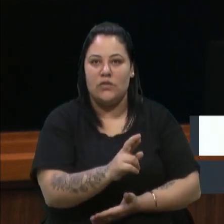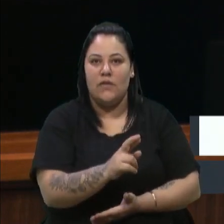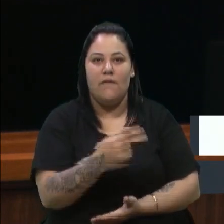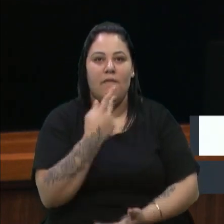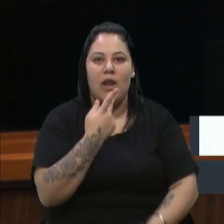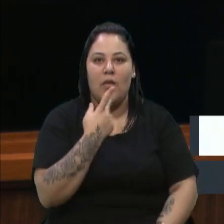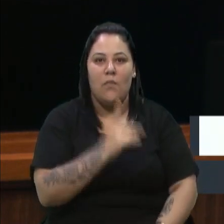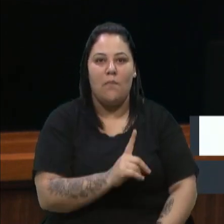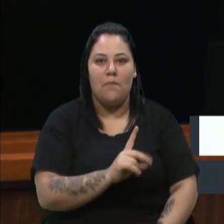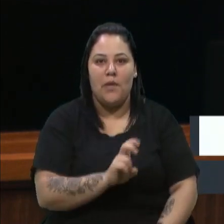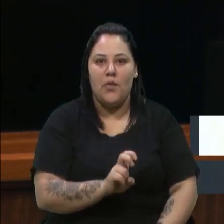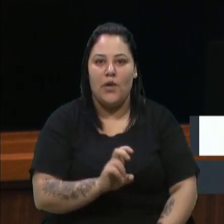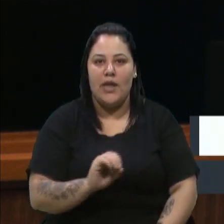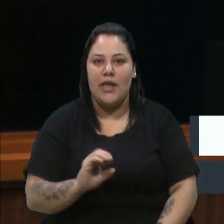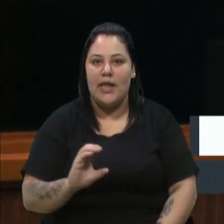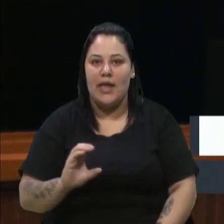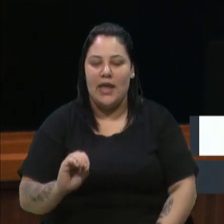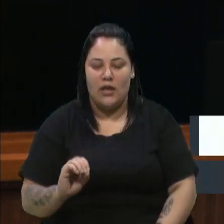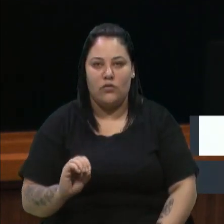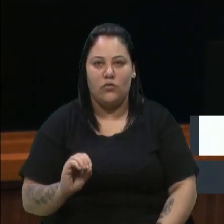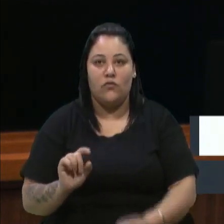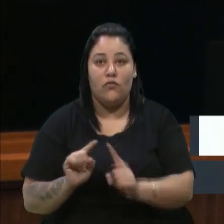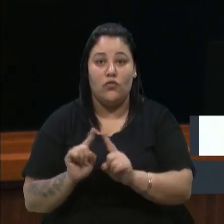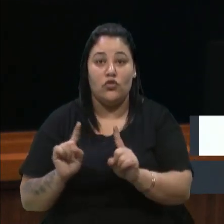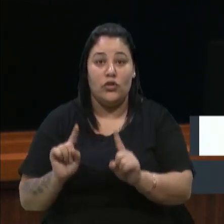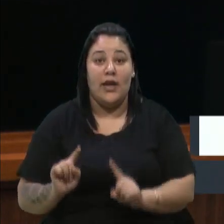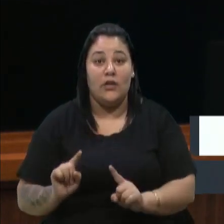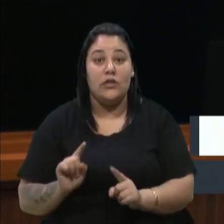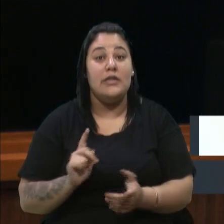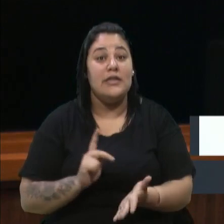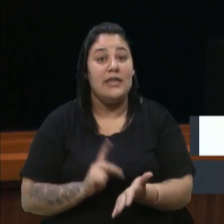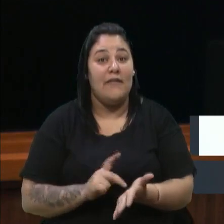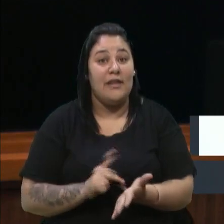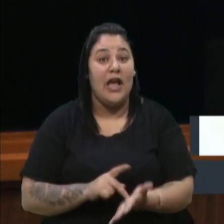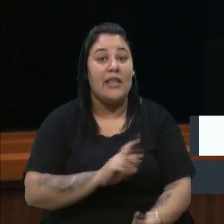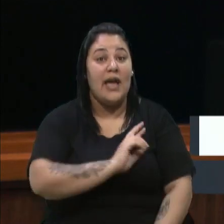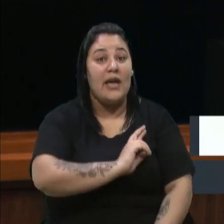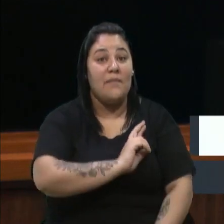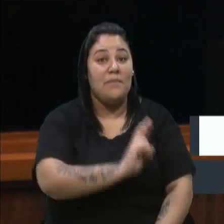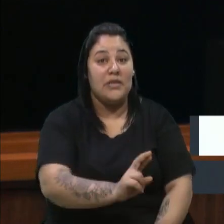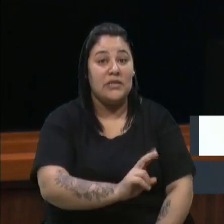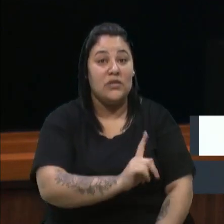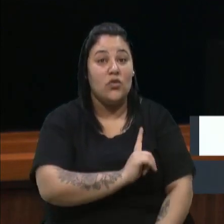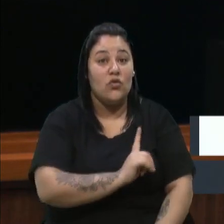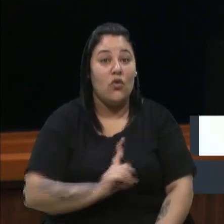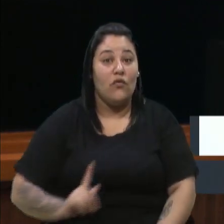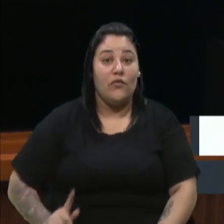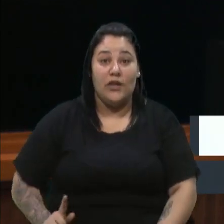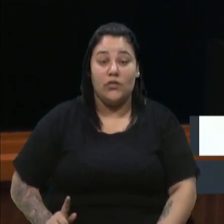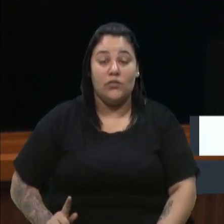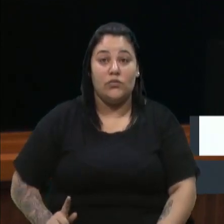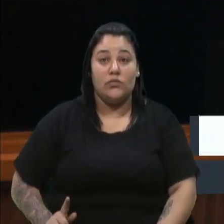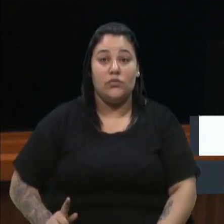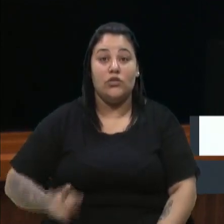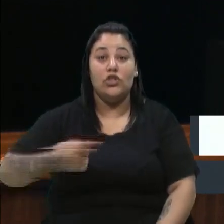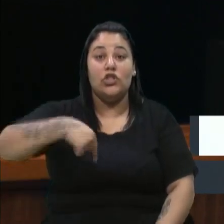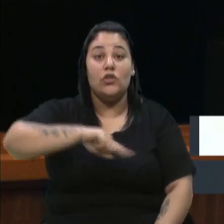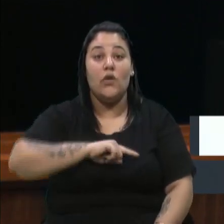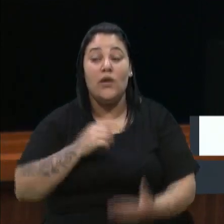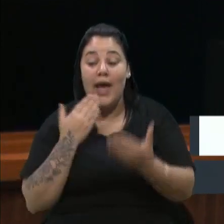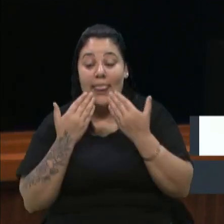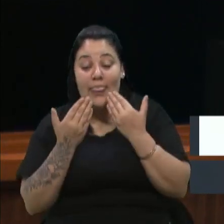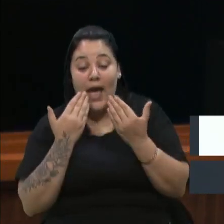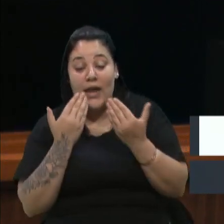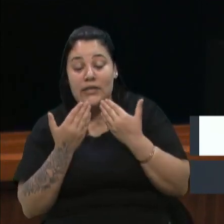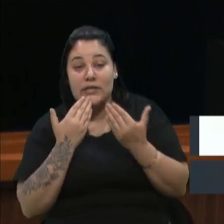1.500 servidores e servidoras municipal, que ela estava aqui representando o governo, que nós estamos vendo questão